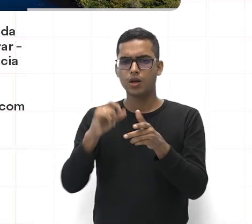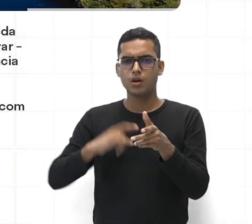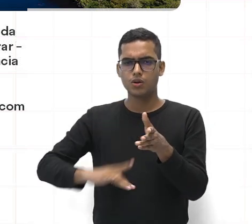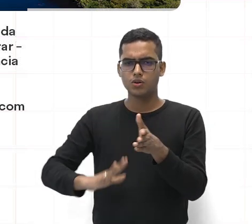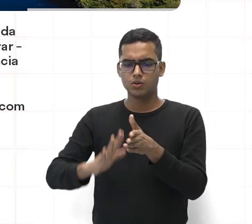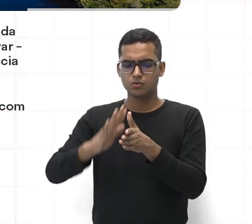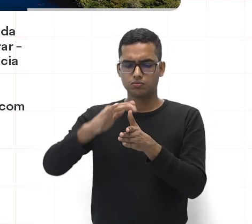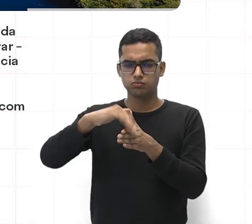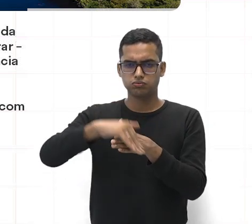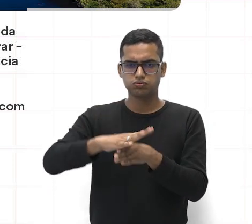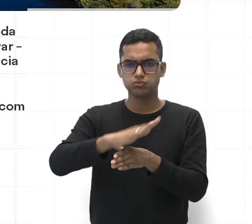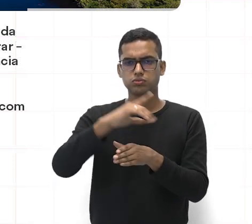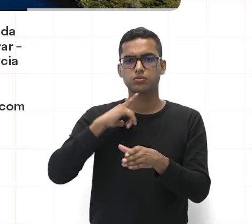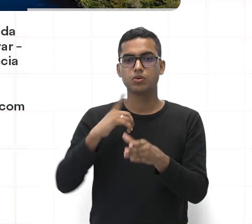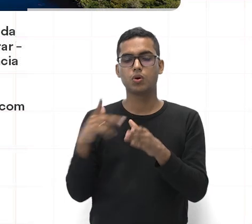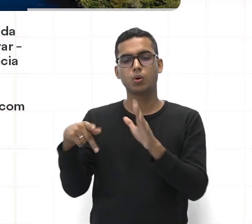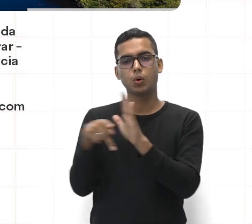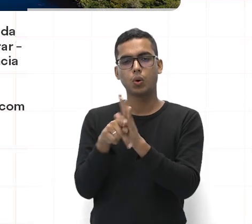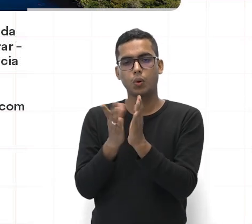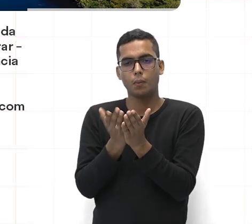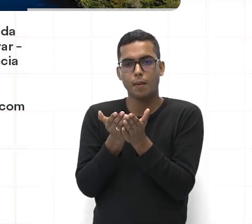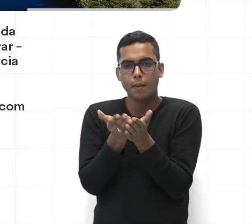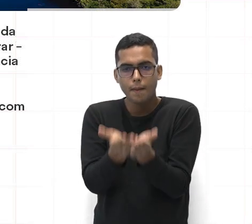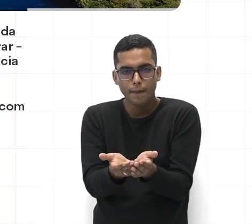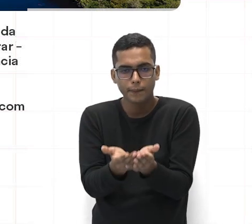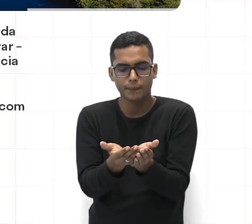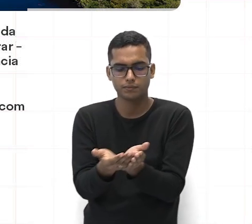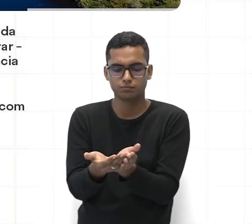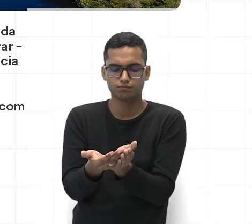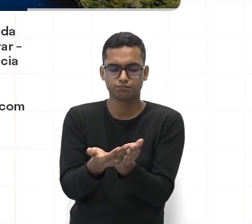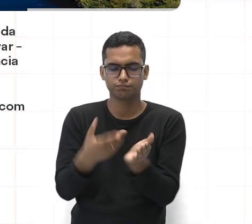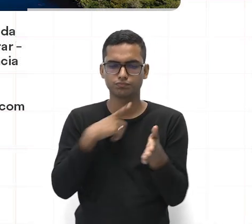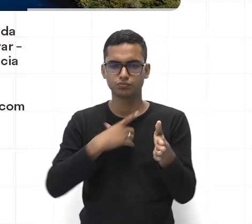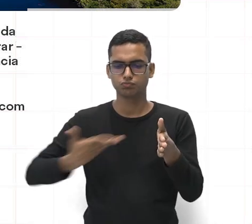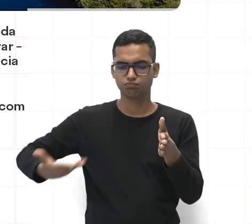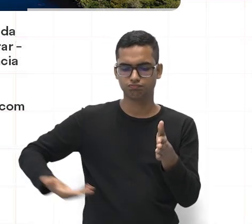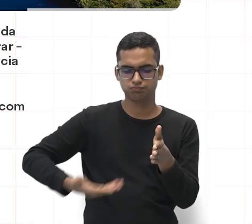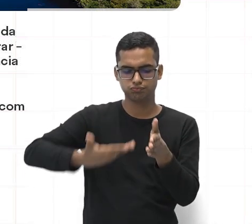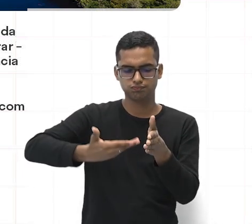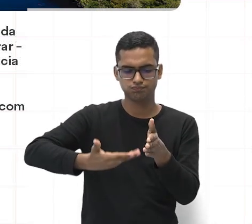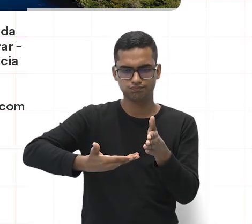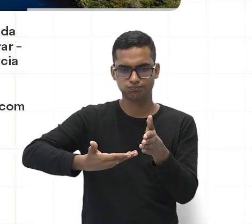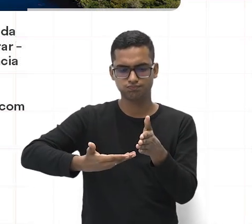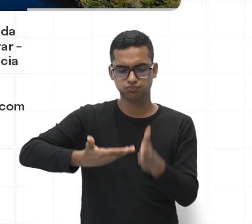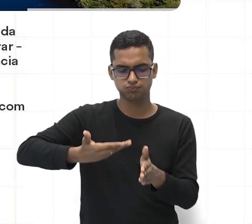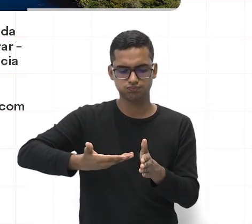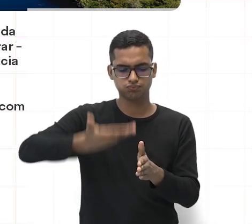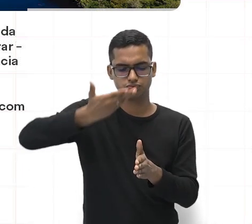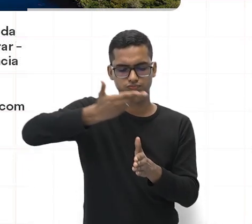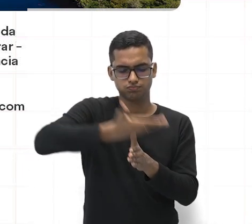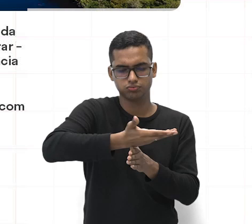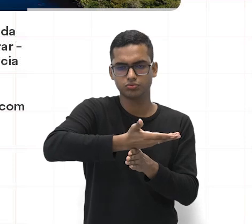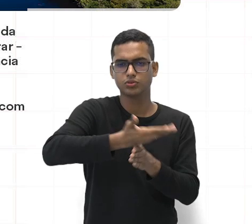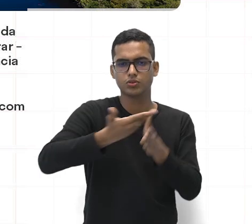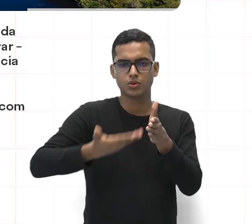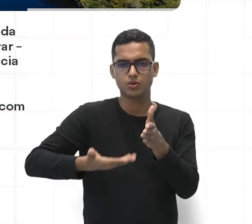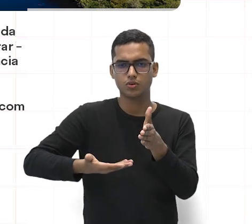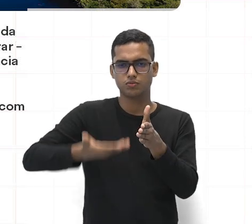a passagem das embarcações, dos navios, né, e facilitando aí essa questão dos